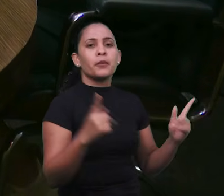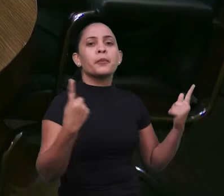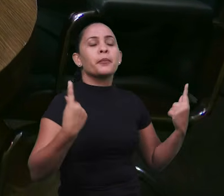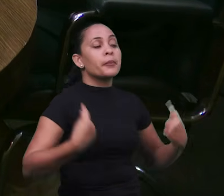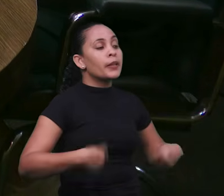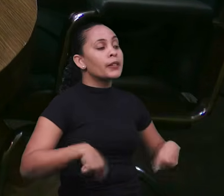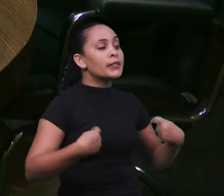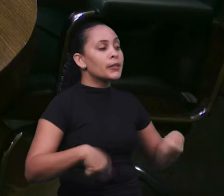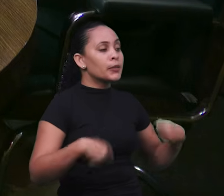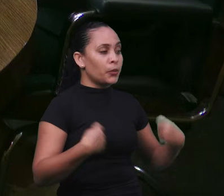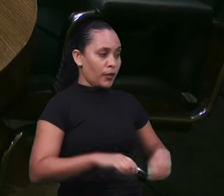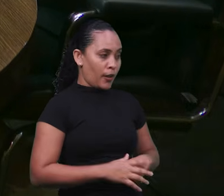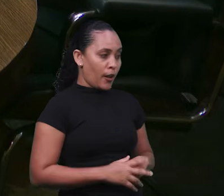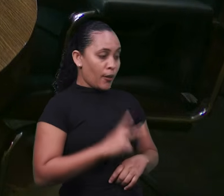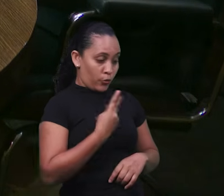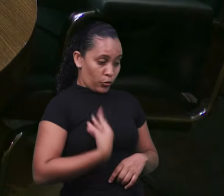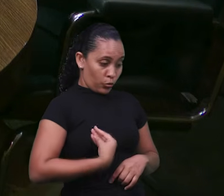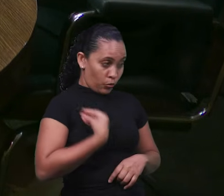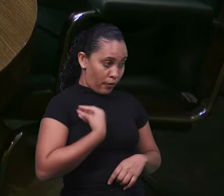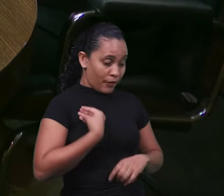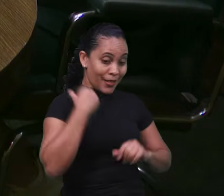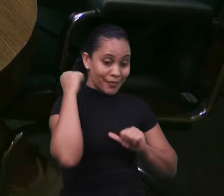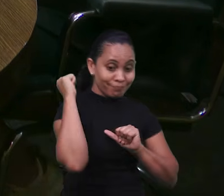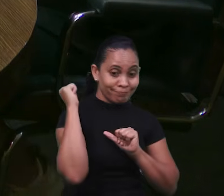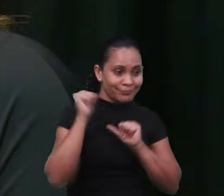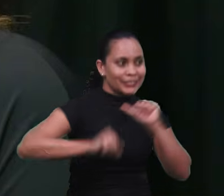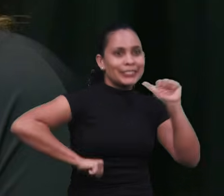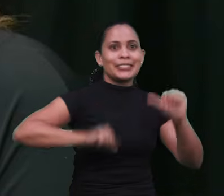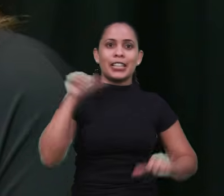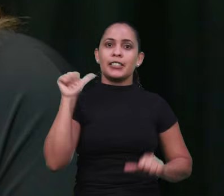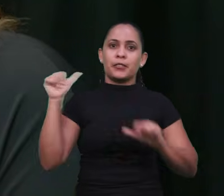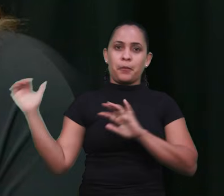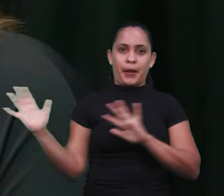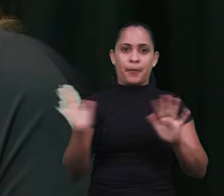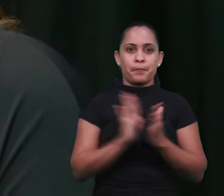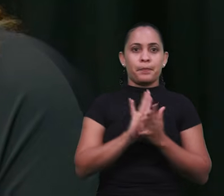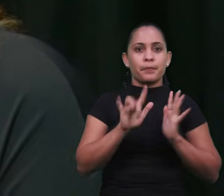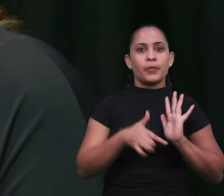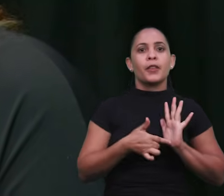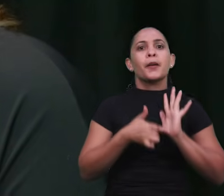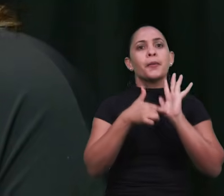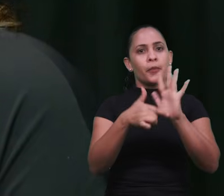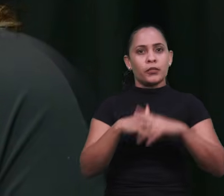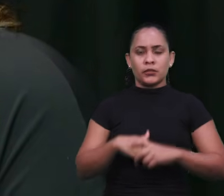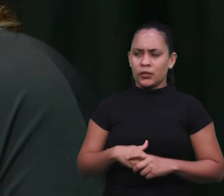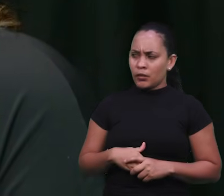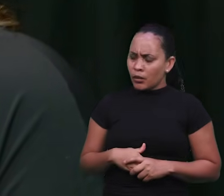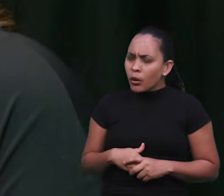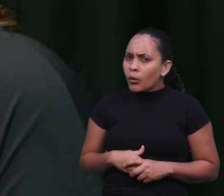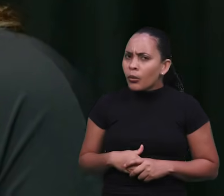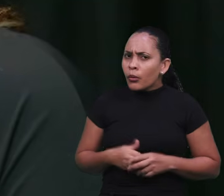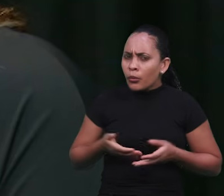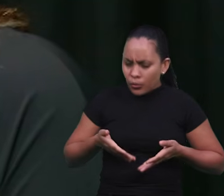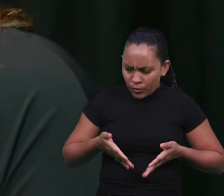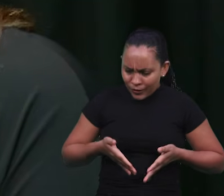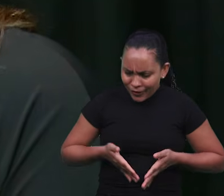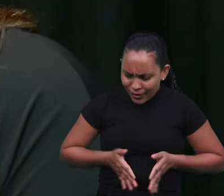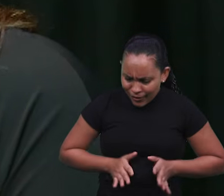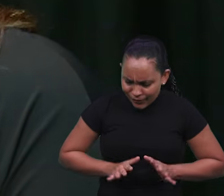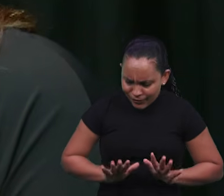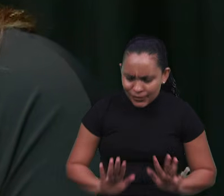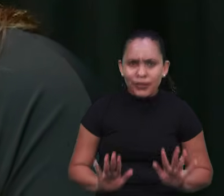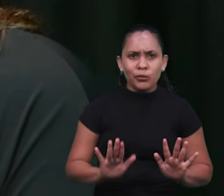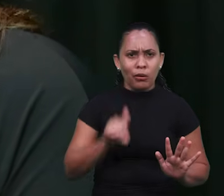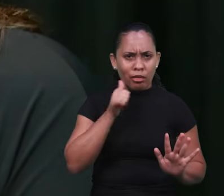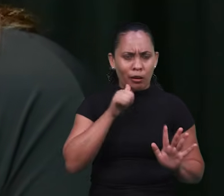da carne é no literal nascimento, né? Isso aí. Então, quando a palavra fala assim, o que é nascido da carne, é porque é um bebê que